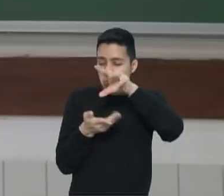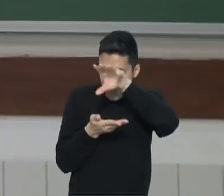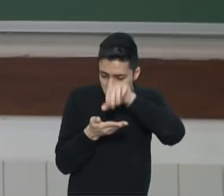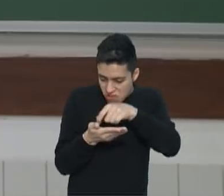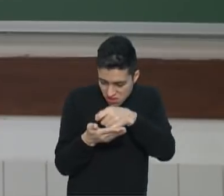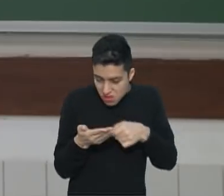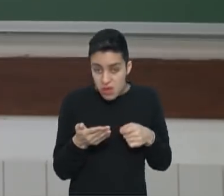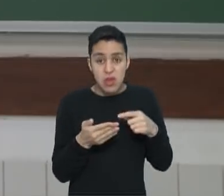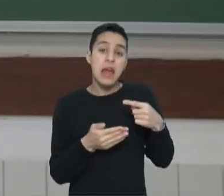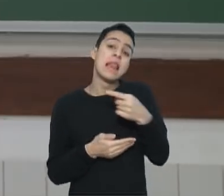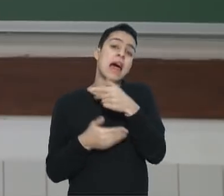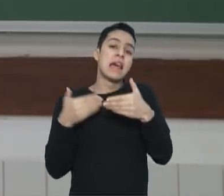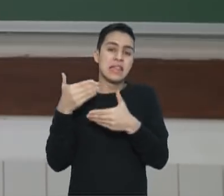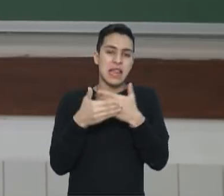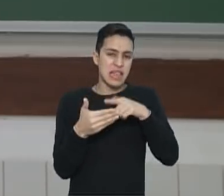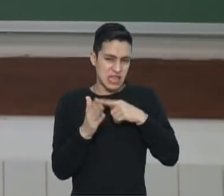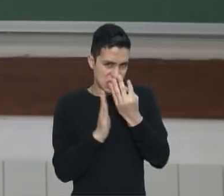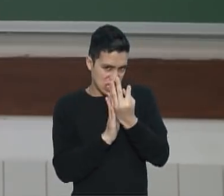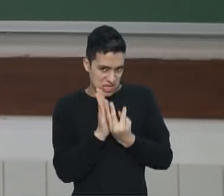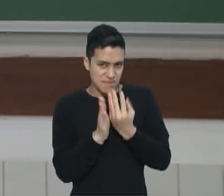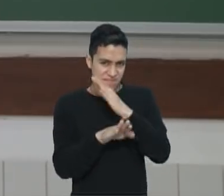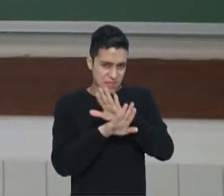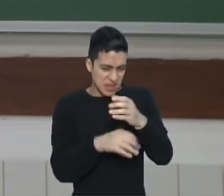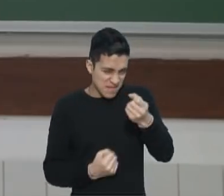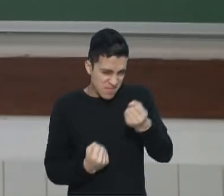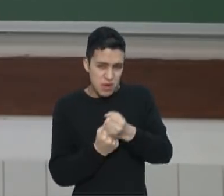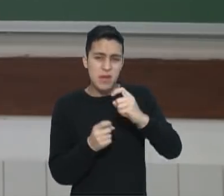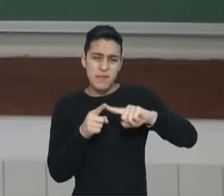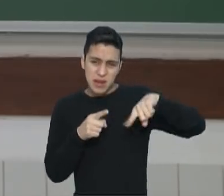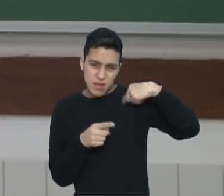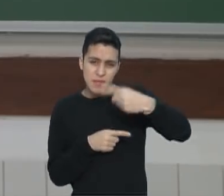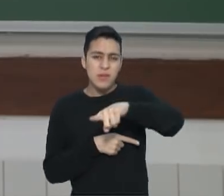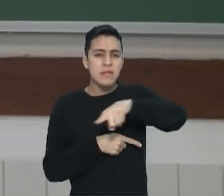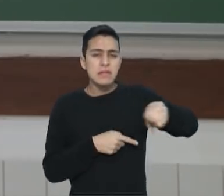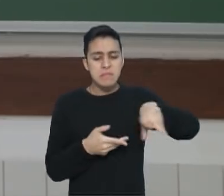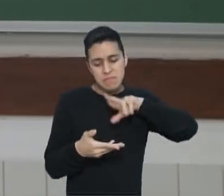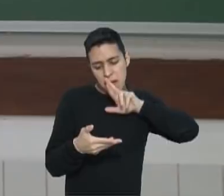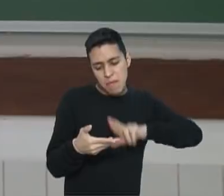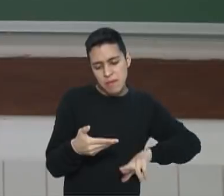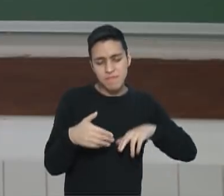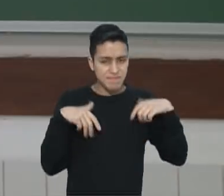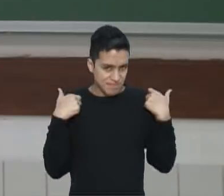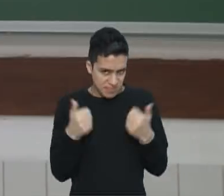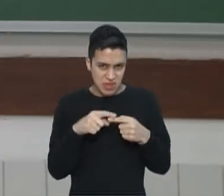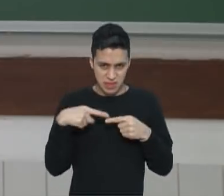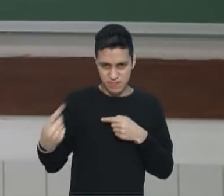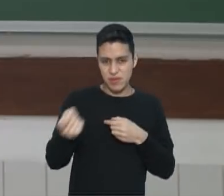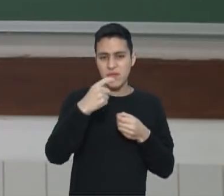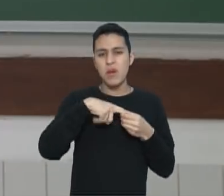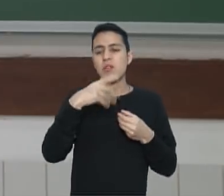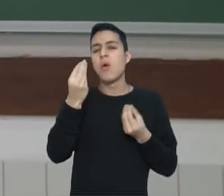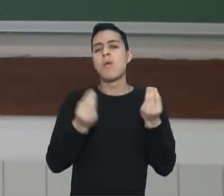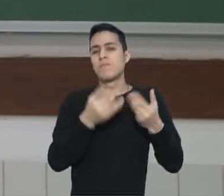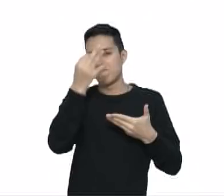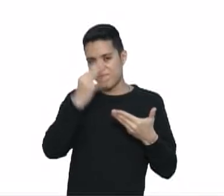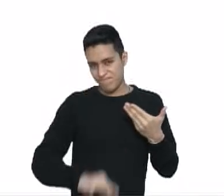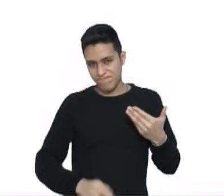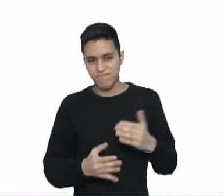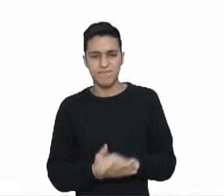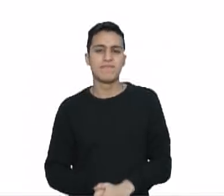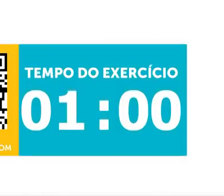No próximo slide, vocês vão ter o texto de apoio, para daí, na sequência, fazer a resolução. E a gente já volta com a resolução.